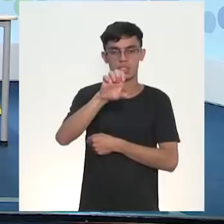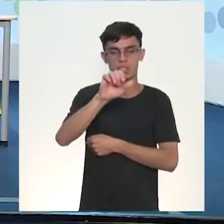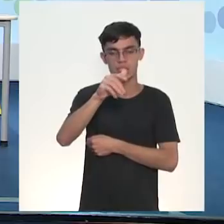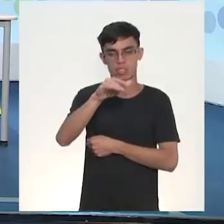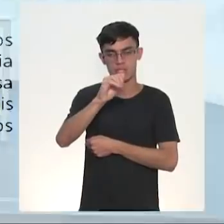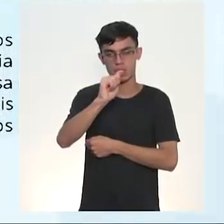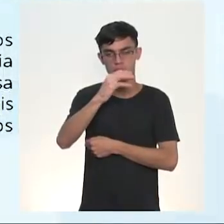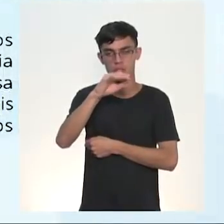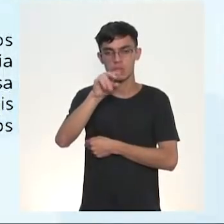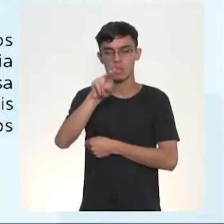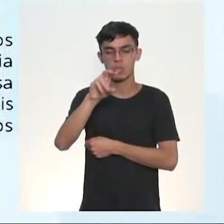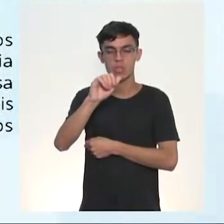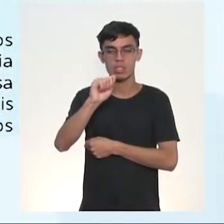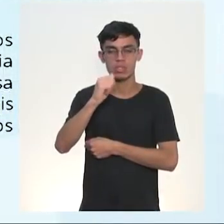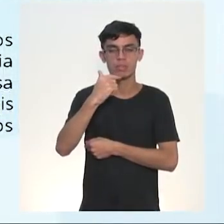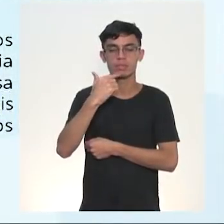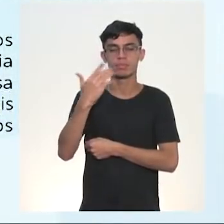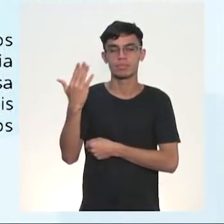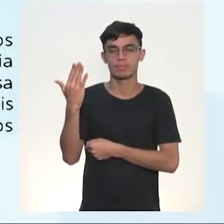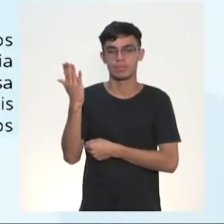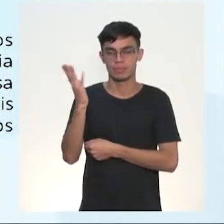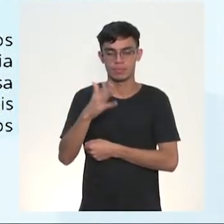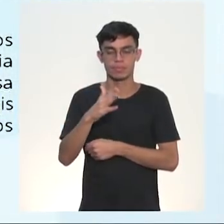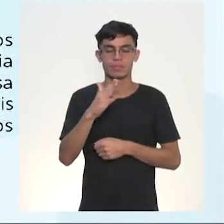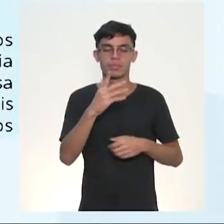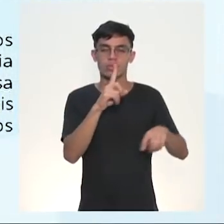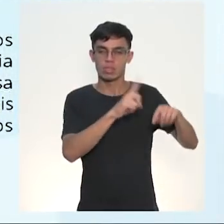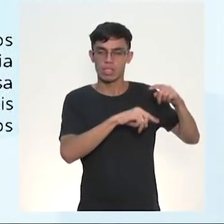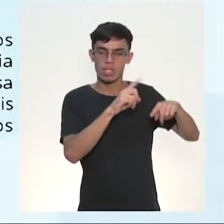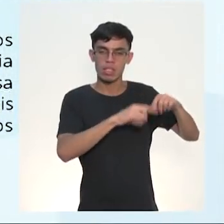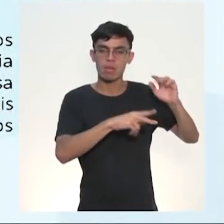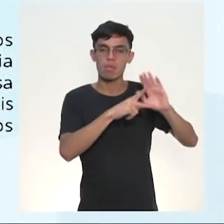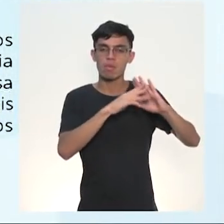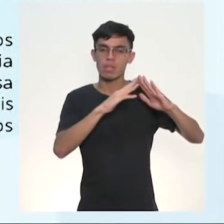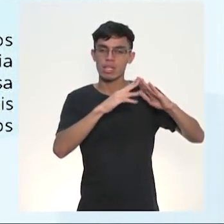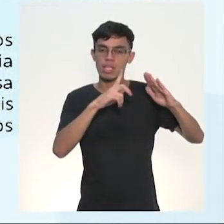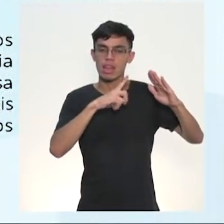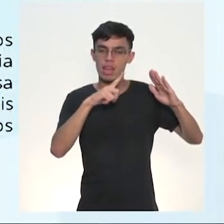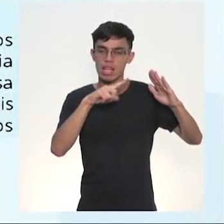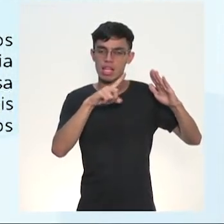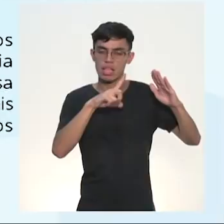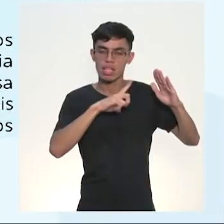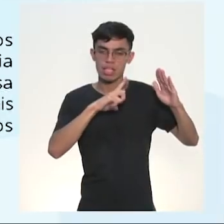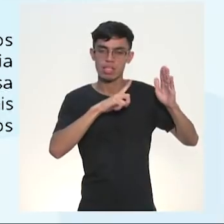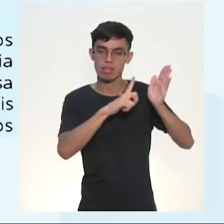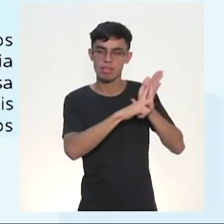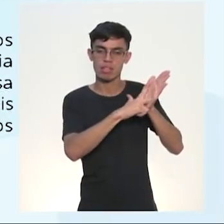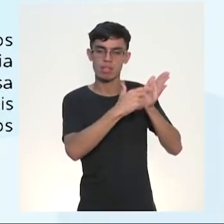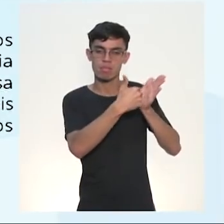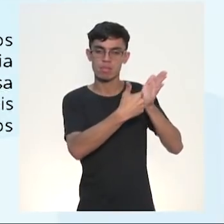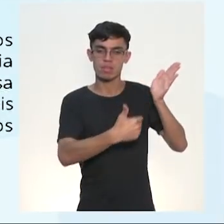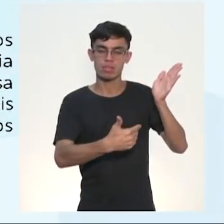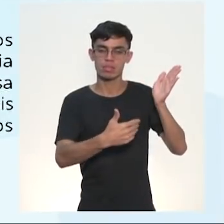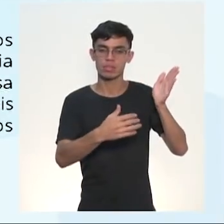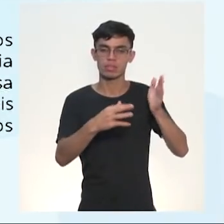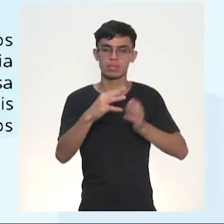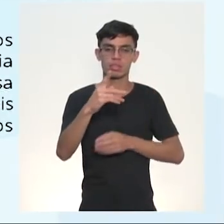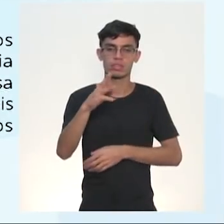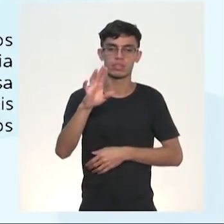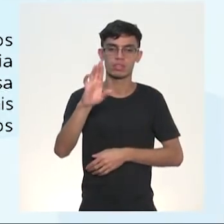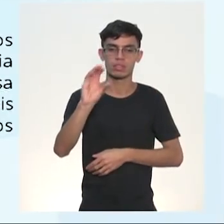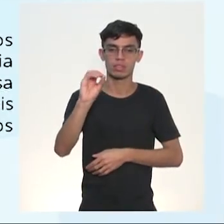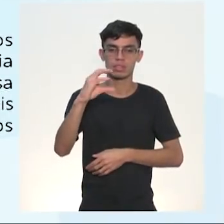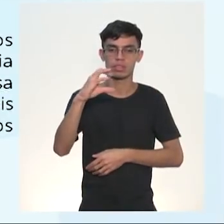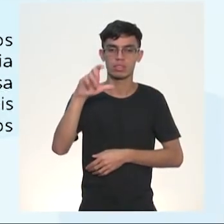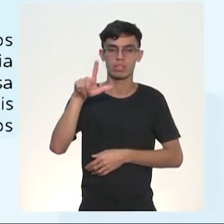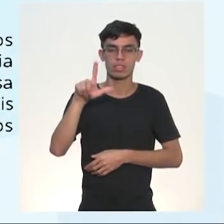Aqui vocês já devem ter visto na eletrodoméstico de vocês a etiqueta, né, do Procel. Essa etiqueta